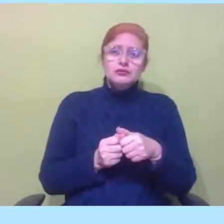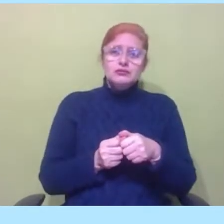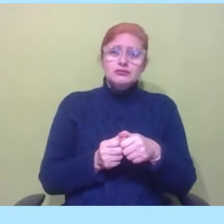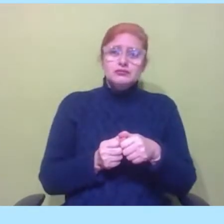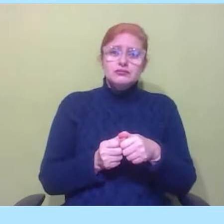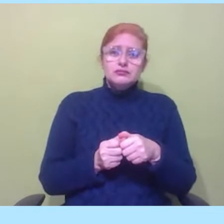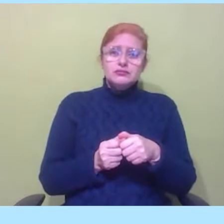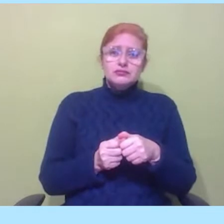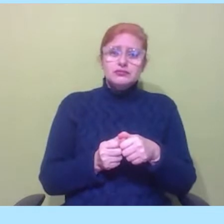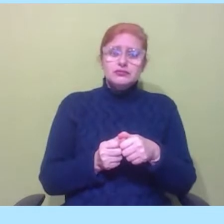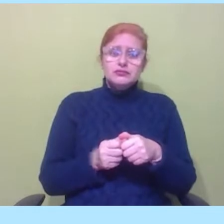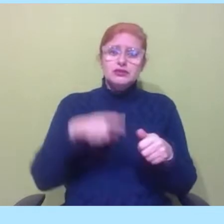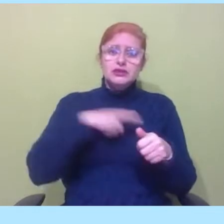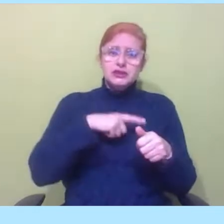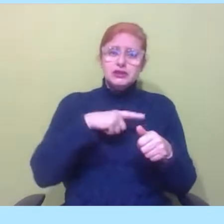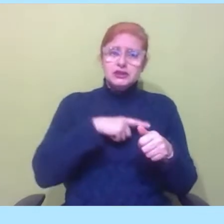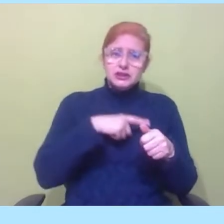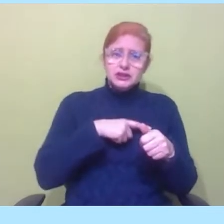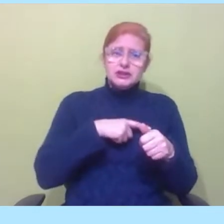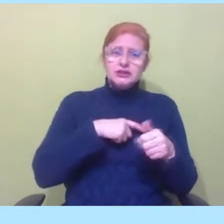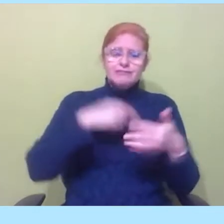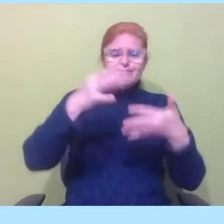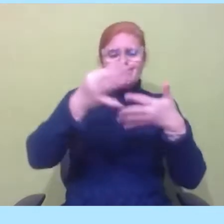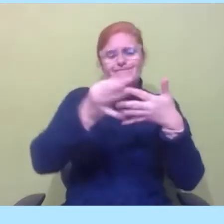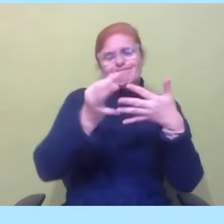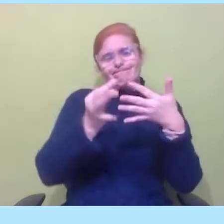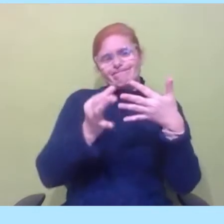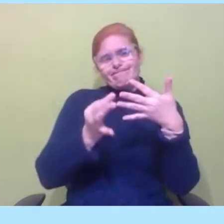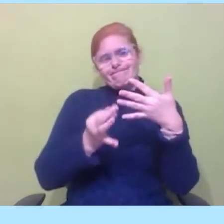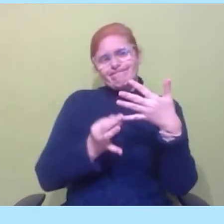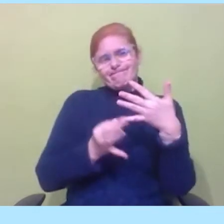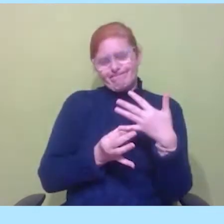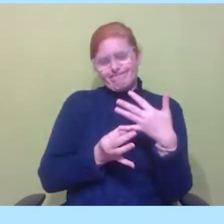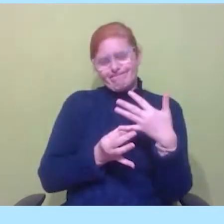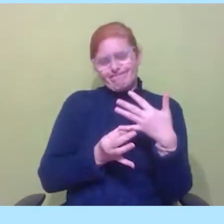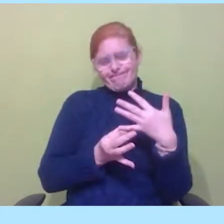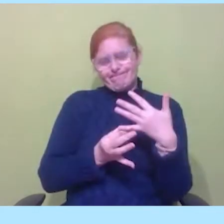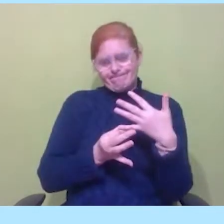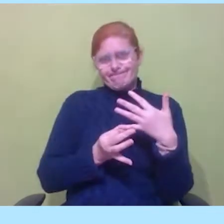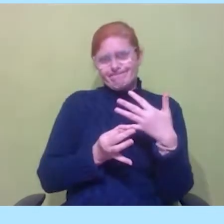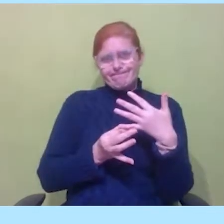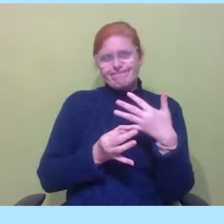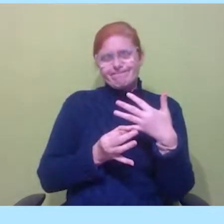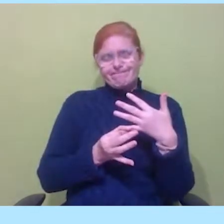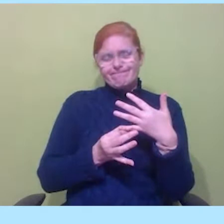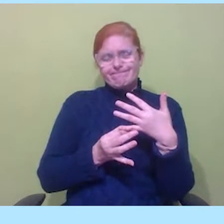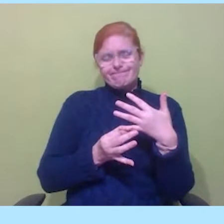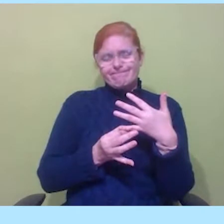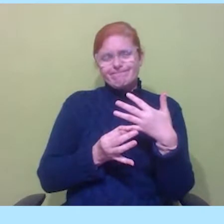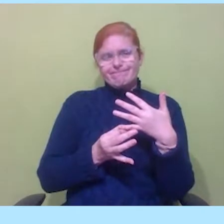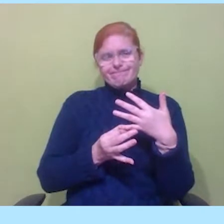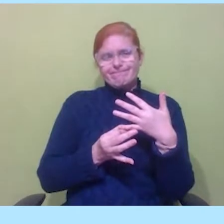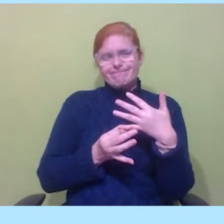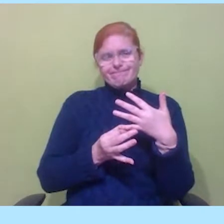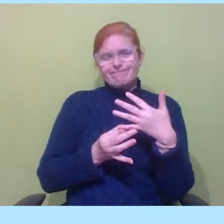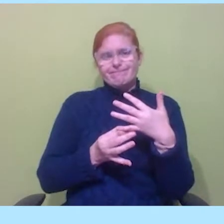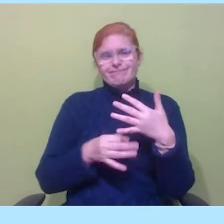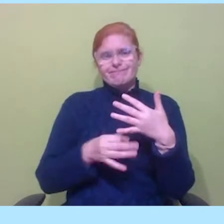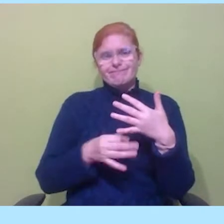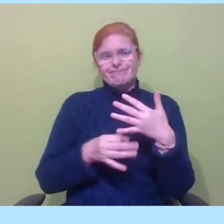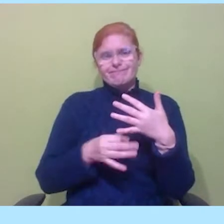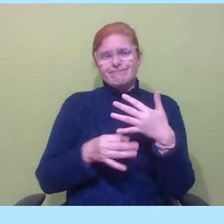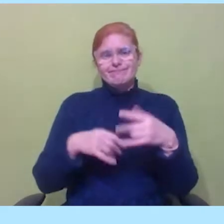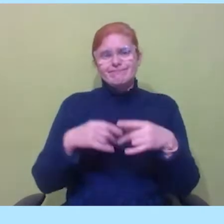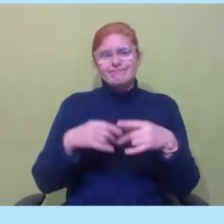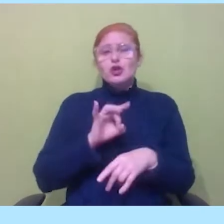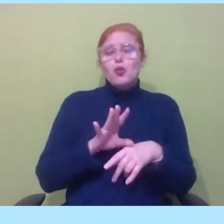fatores muito subliminares, muito semióticos, muito intrincados, não só nos dados, ou como eles conversam,